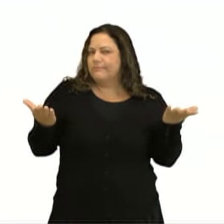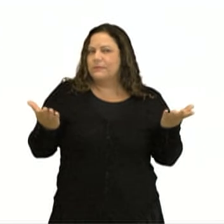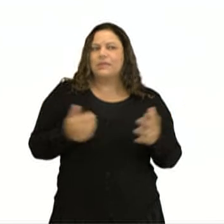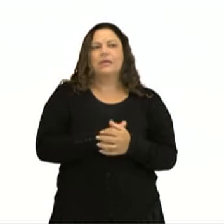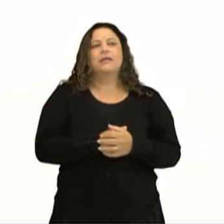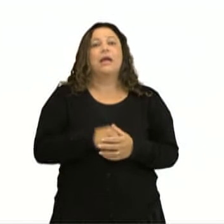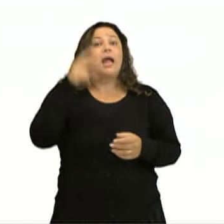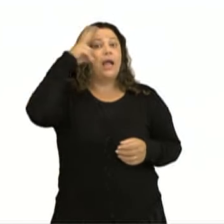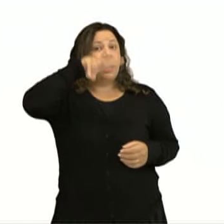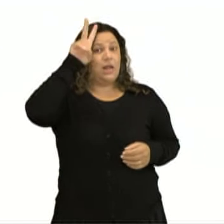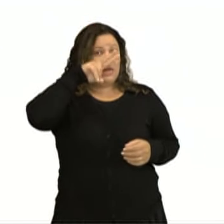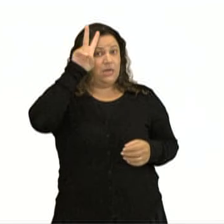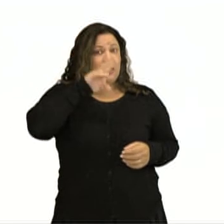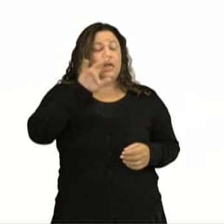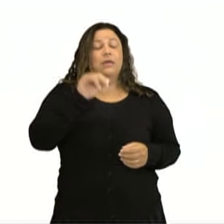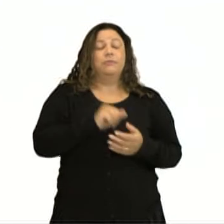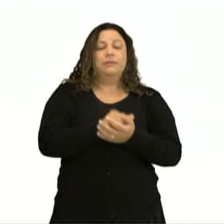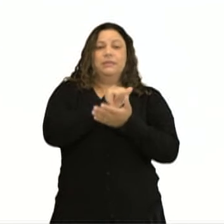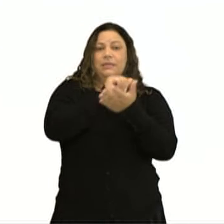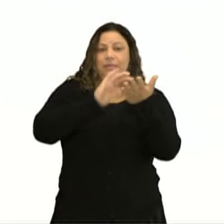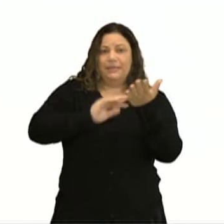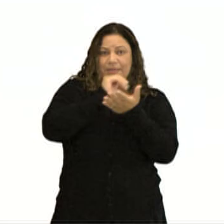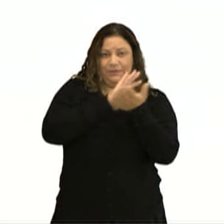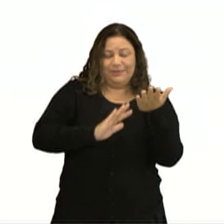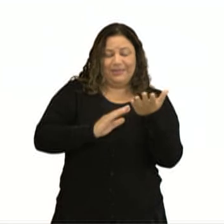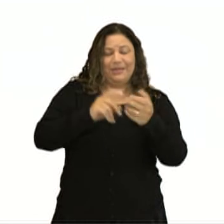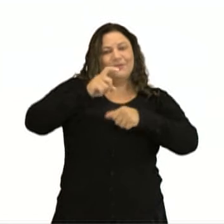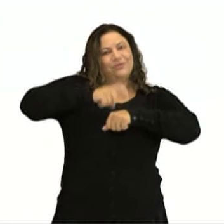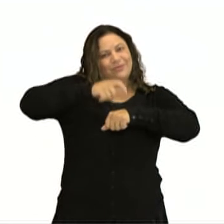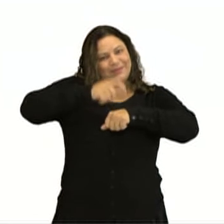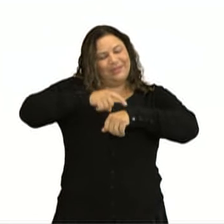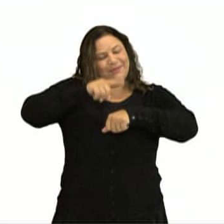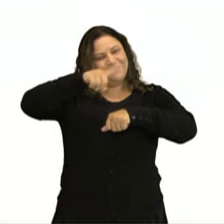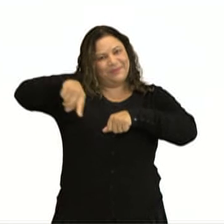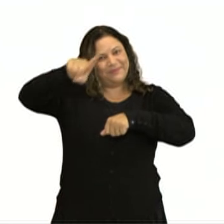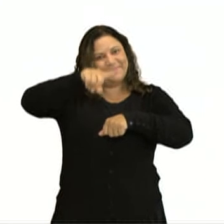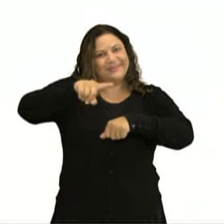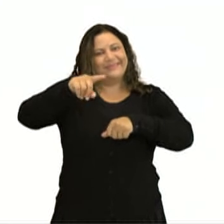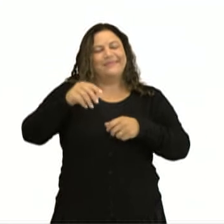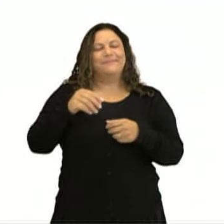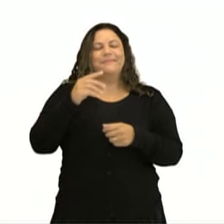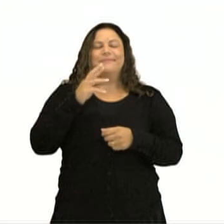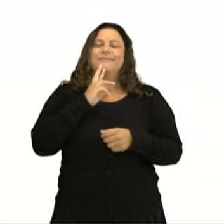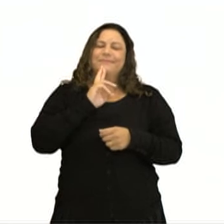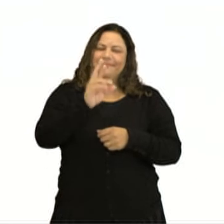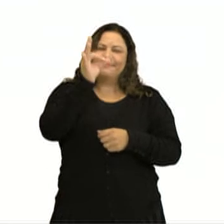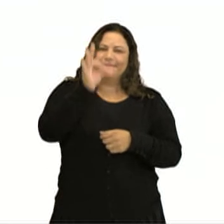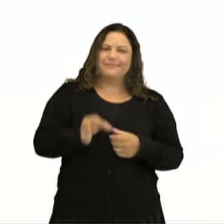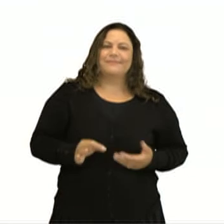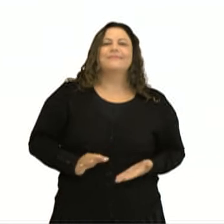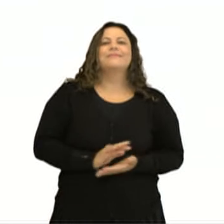lembre-se, este é um belo de um exercício. Então, vou dar um tempinho para você e eu espero que você acerte.